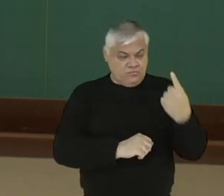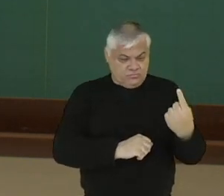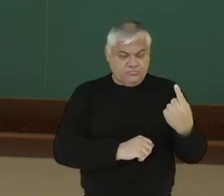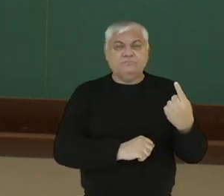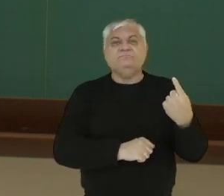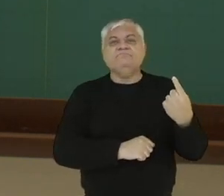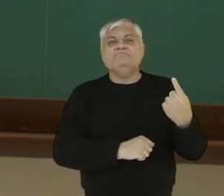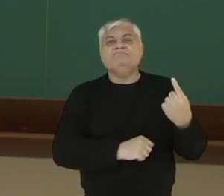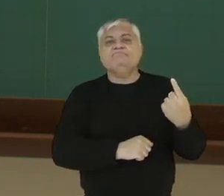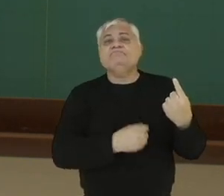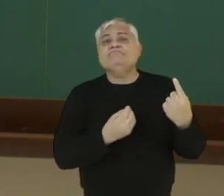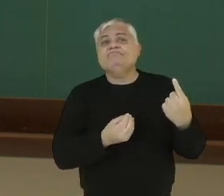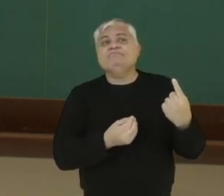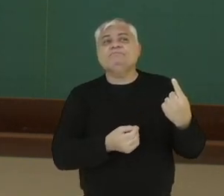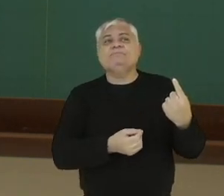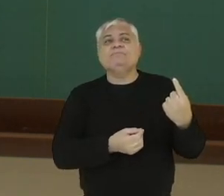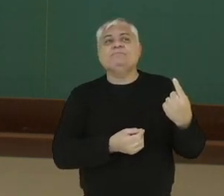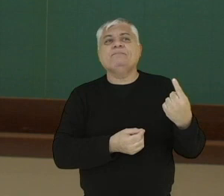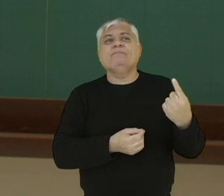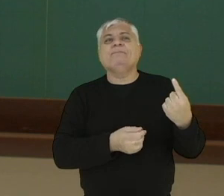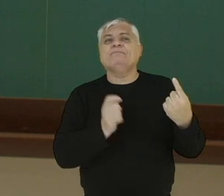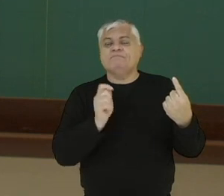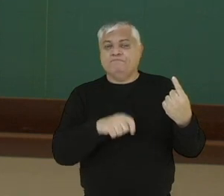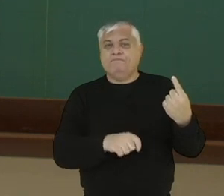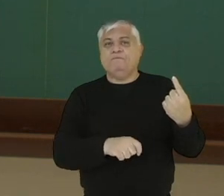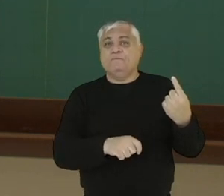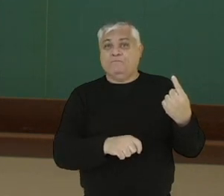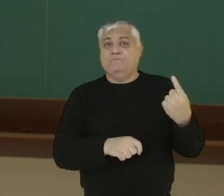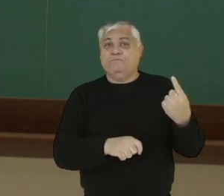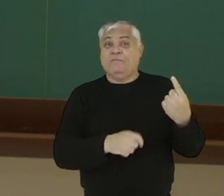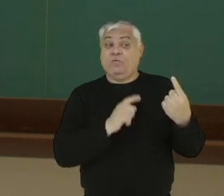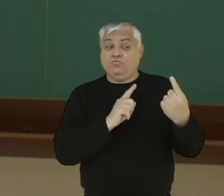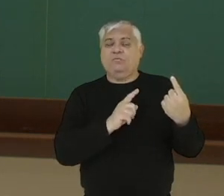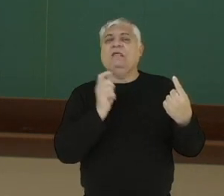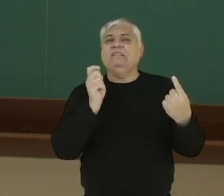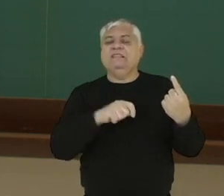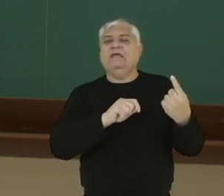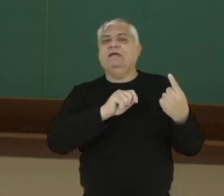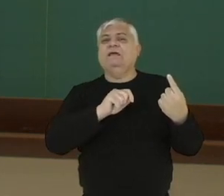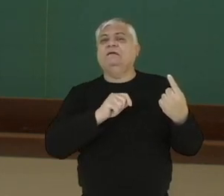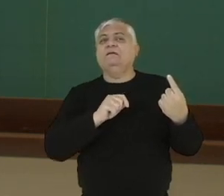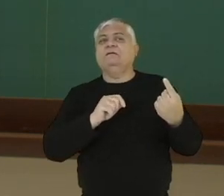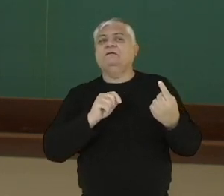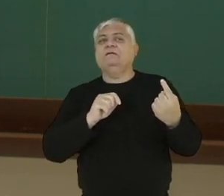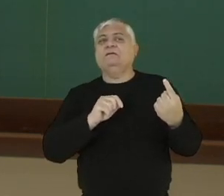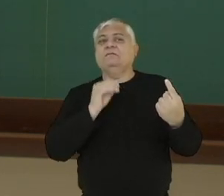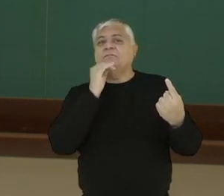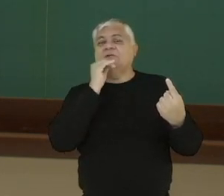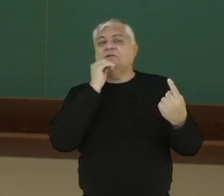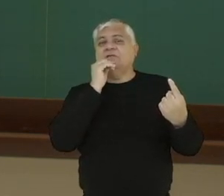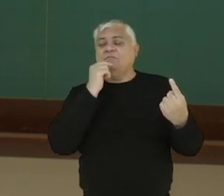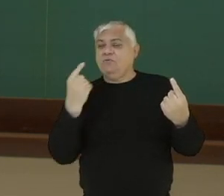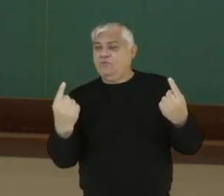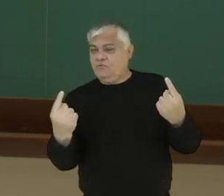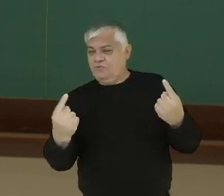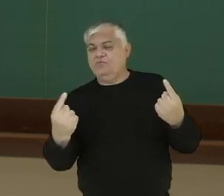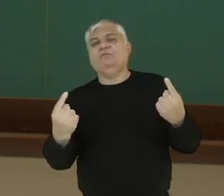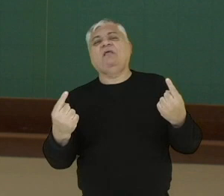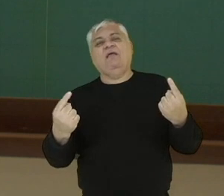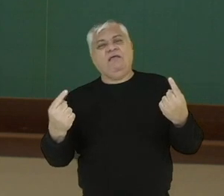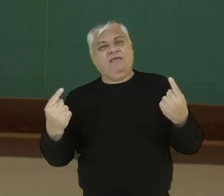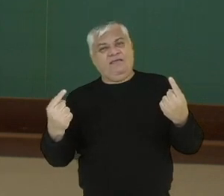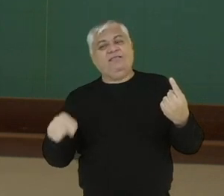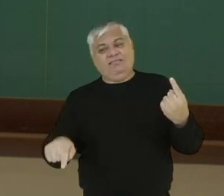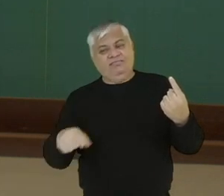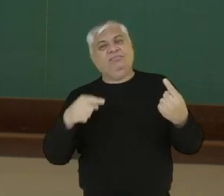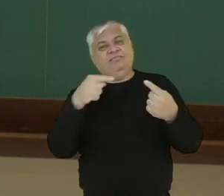1, certo? Então 1 vai ser minha dezena. Eu posso agrupar esse 1 com 1 no segundo dado, 2 no